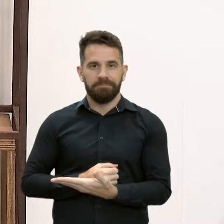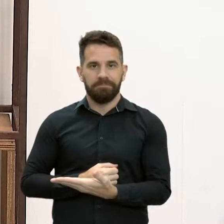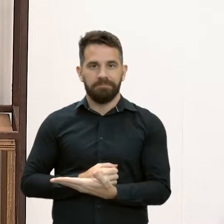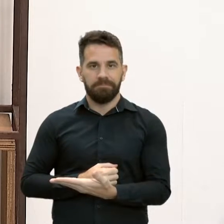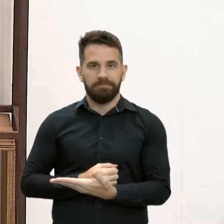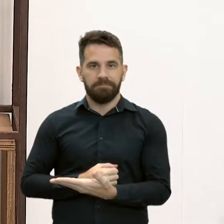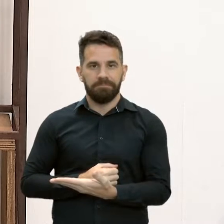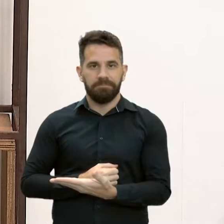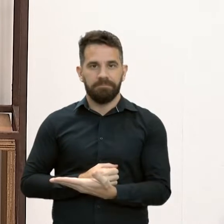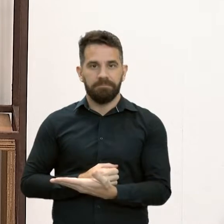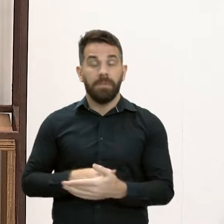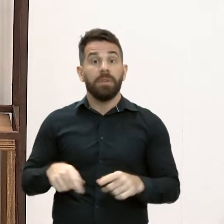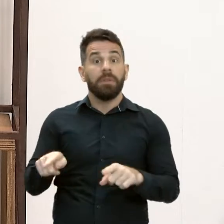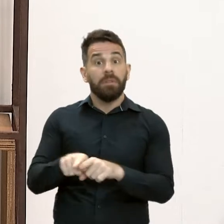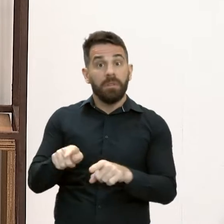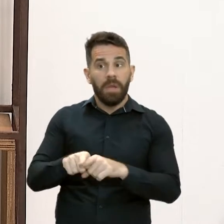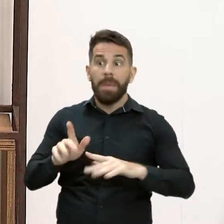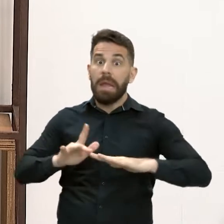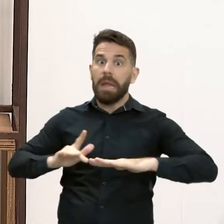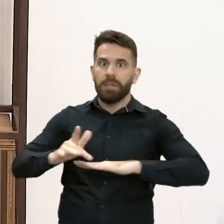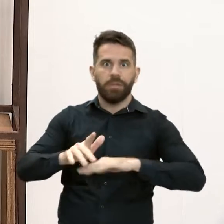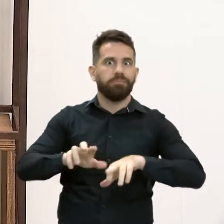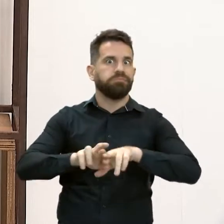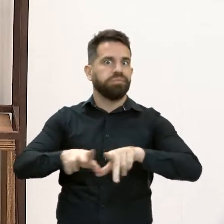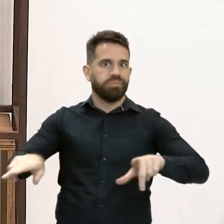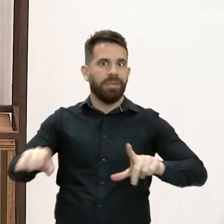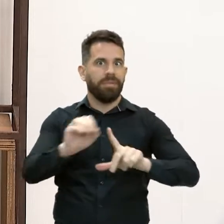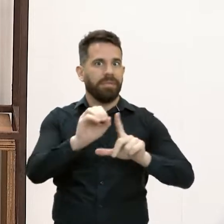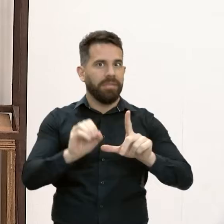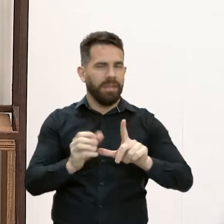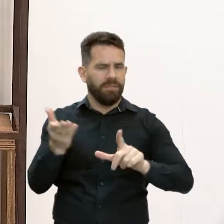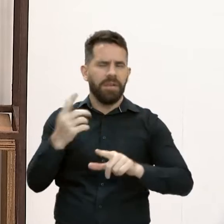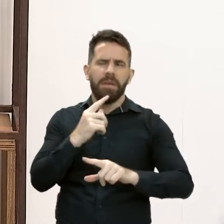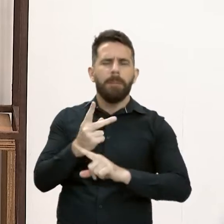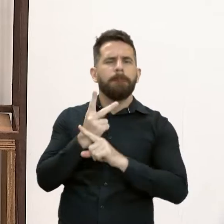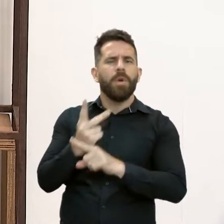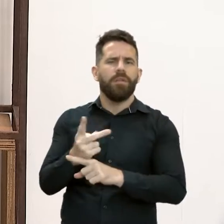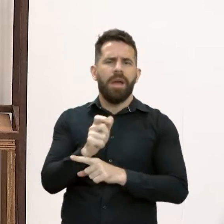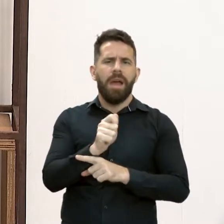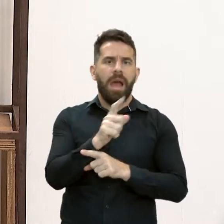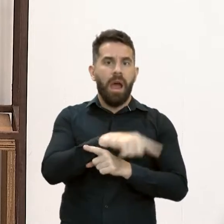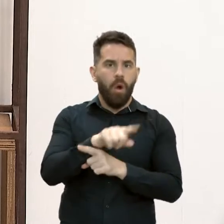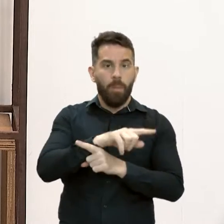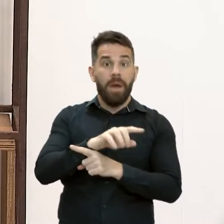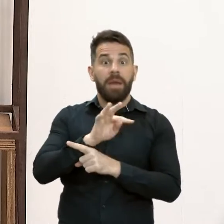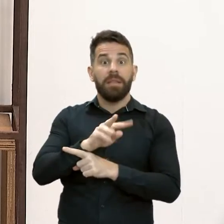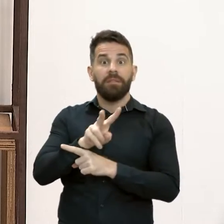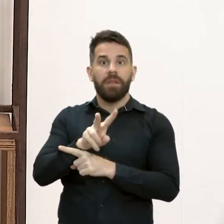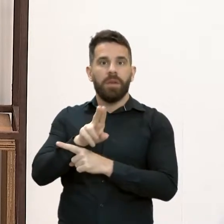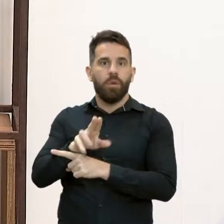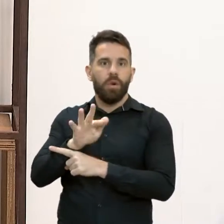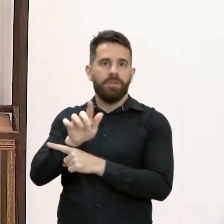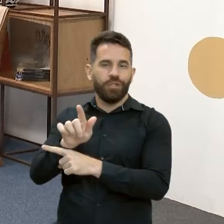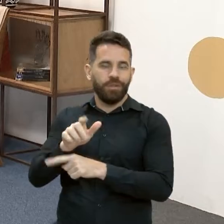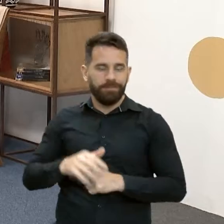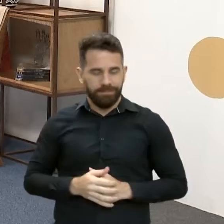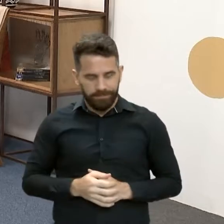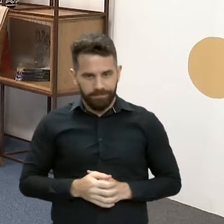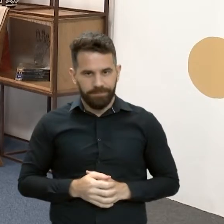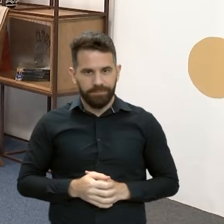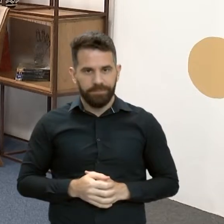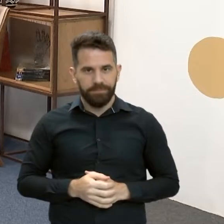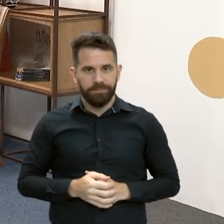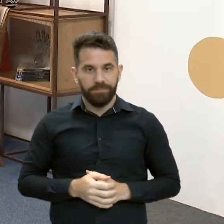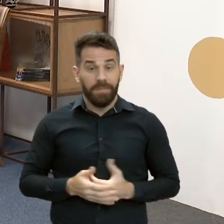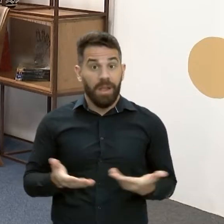62991811406. Acompanhe também as redes sociais da TV UFG. É só procurar por @TV UFG. Para nos